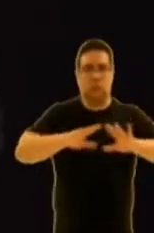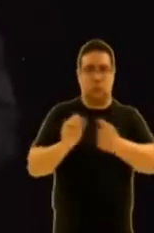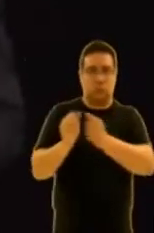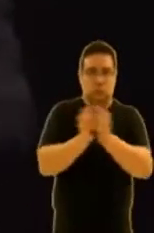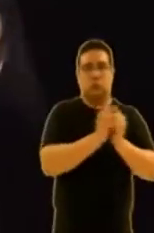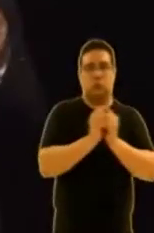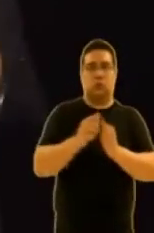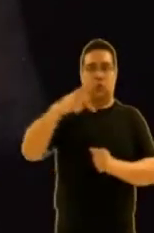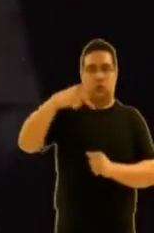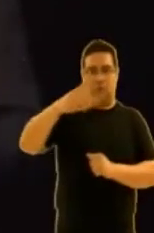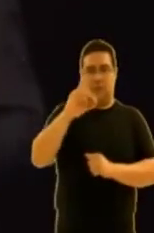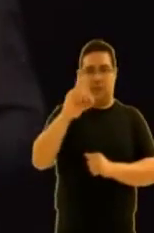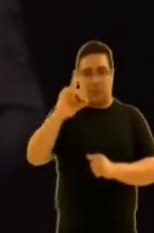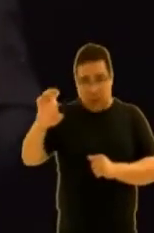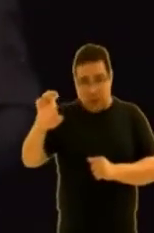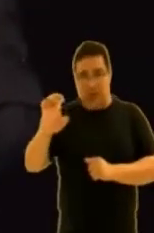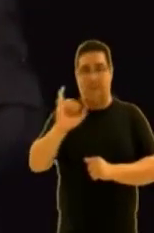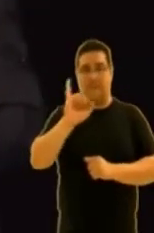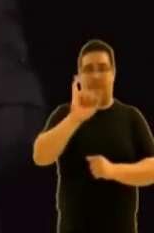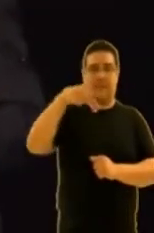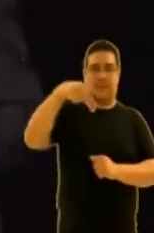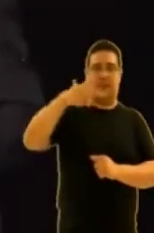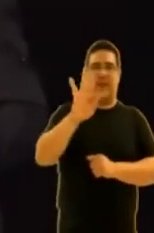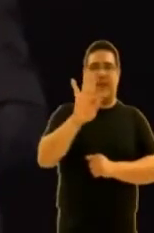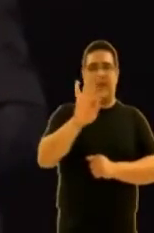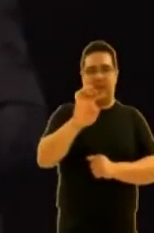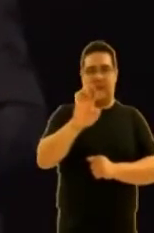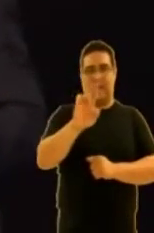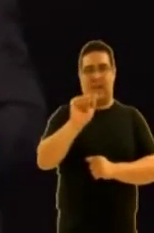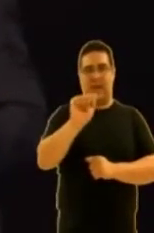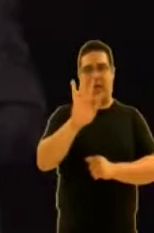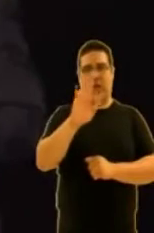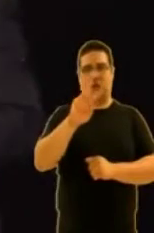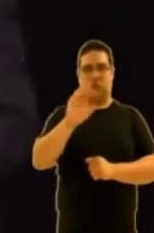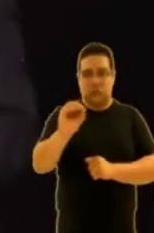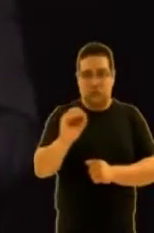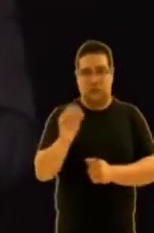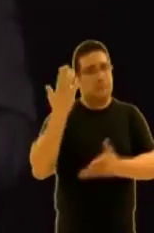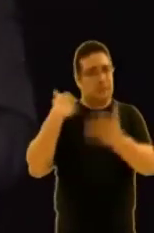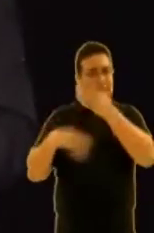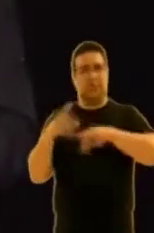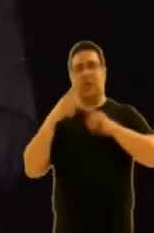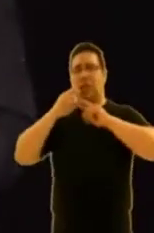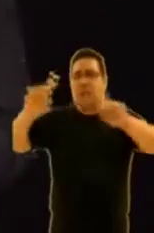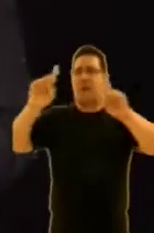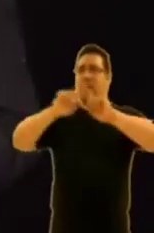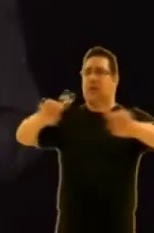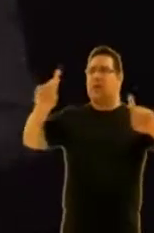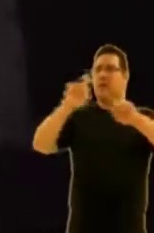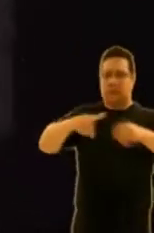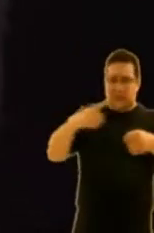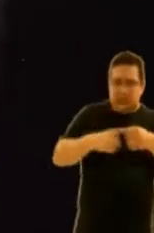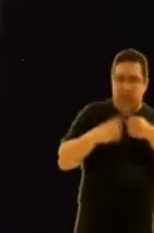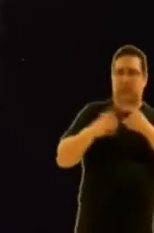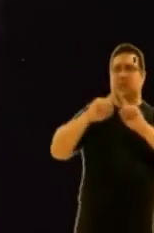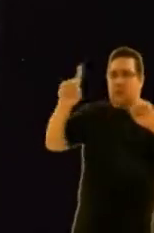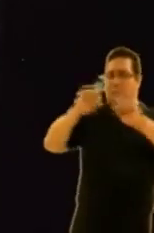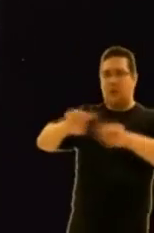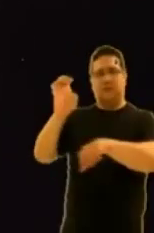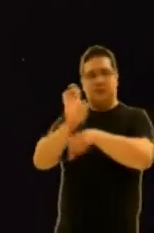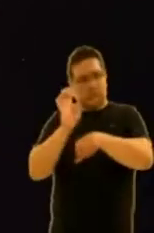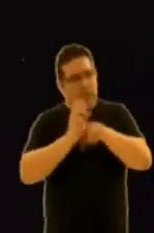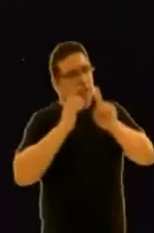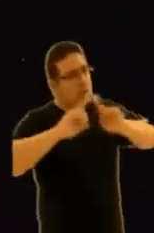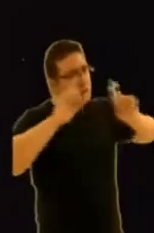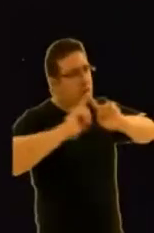interativo. Eram absolutamente recorrentes as queixas, e justas, as queixas de estados e municípios, de que a